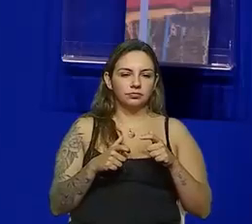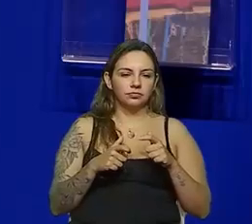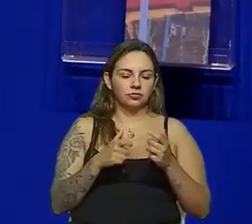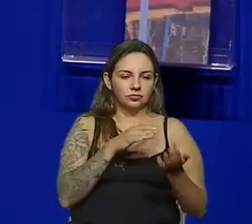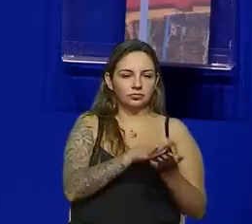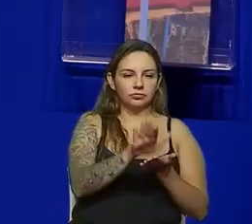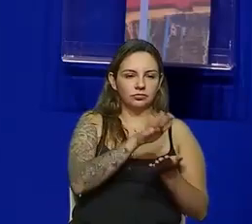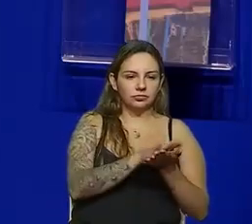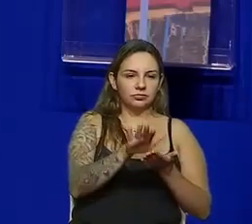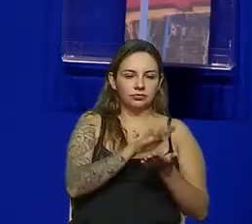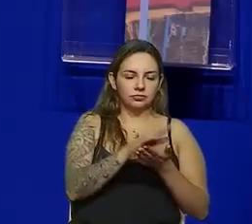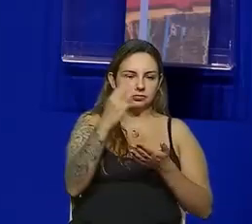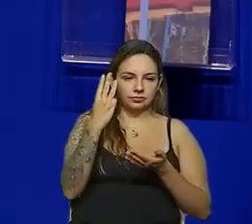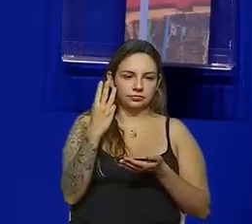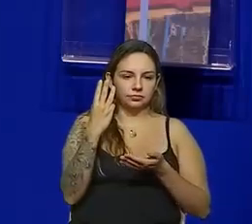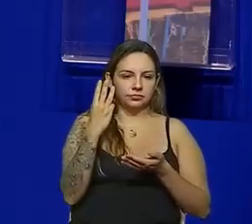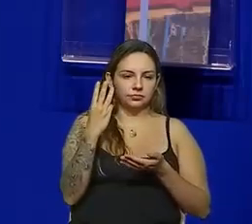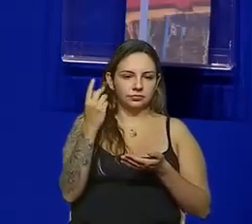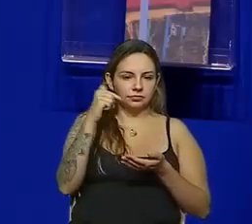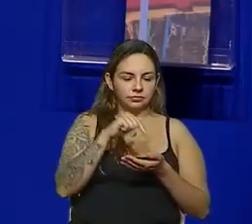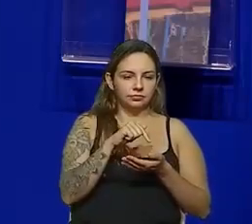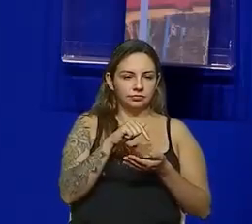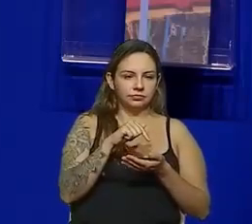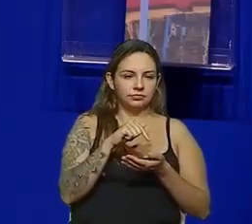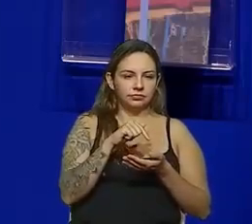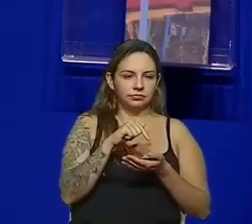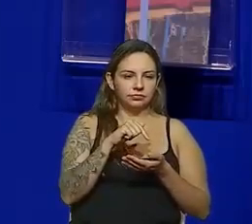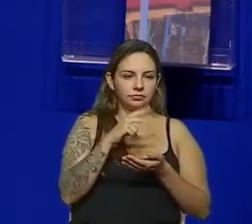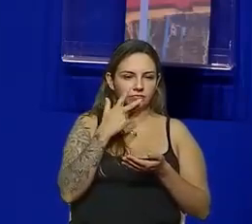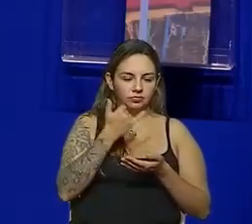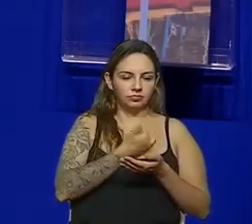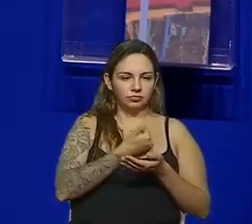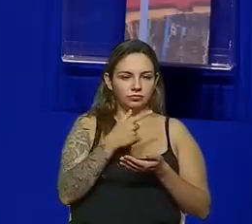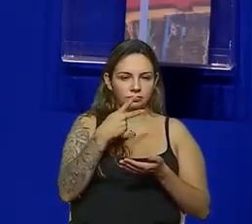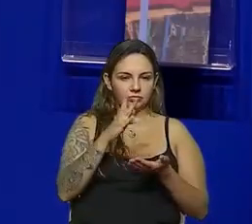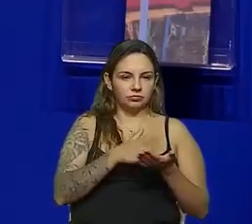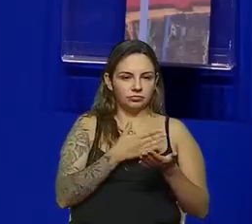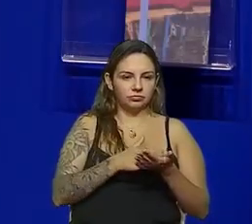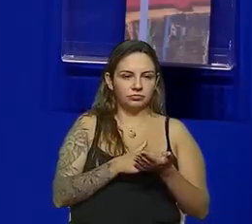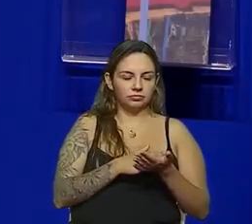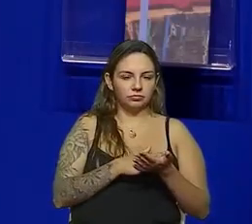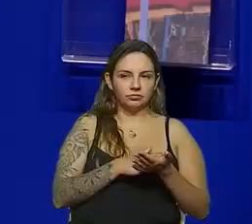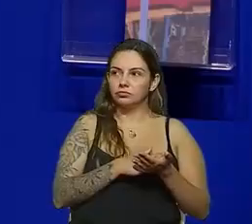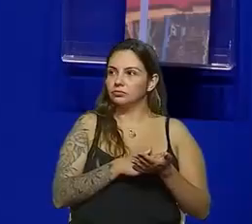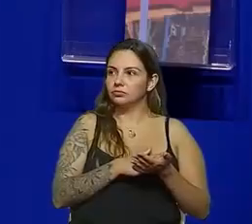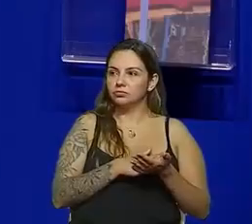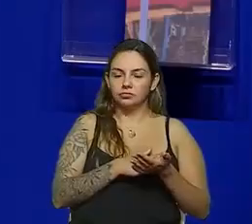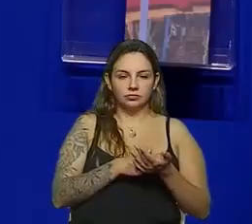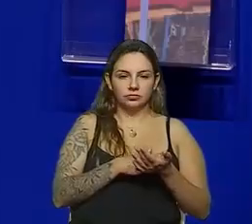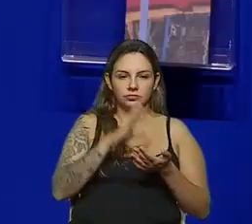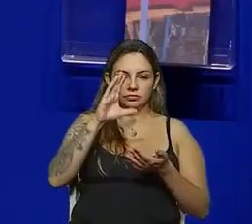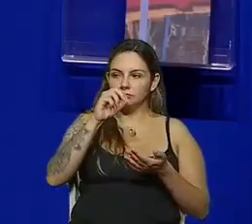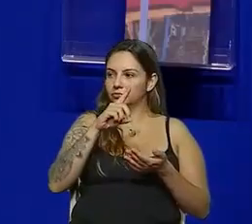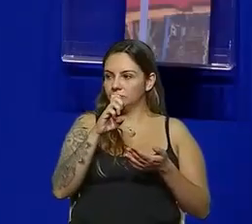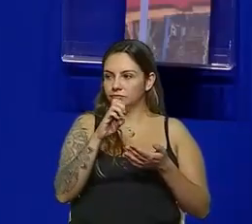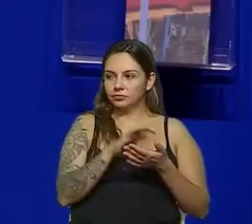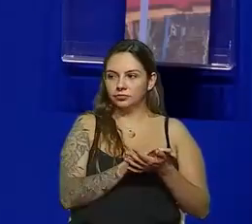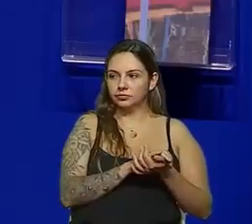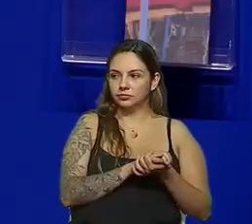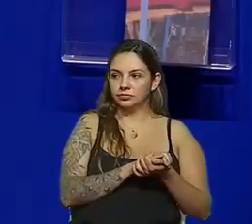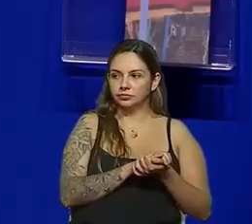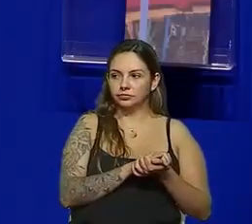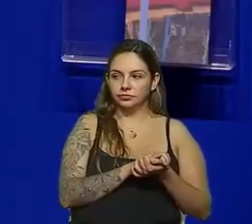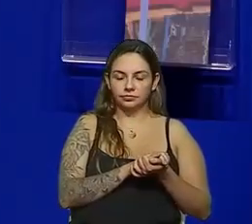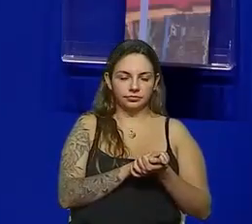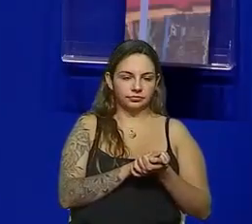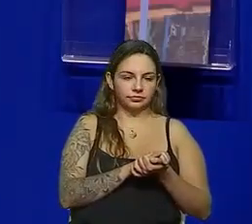editora 3, veio e disse, Inácio, teu livro, esse homem era um conde,